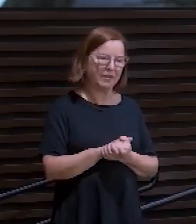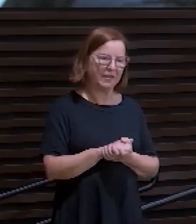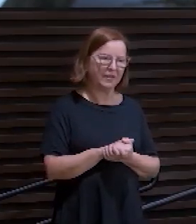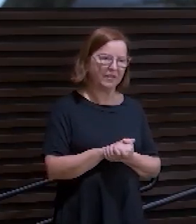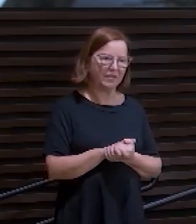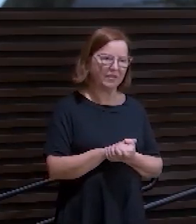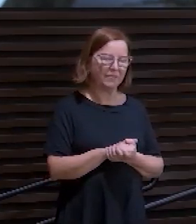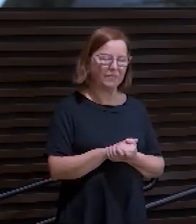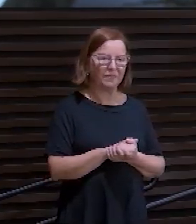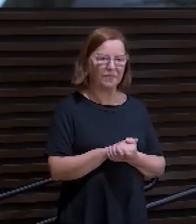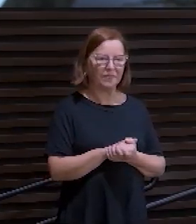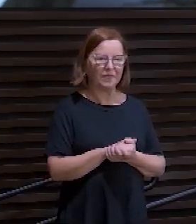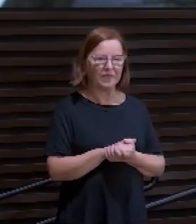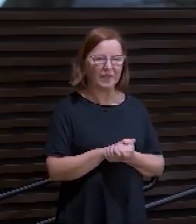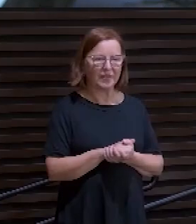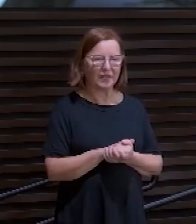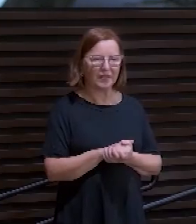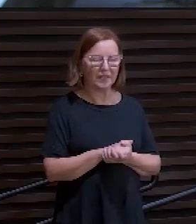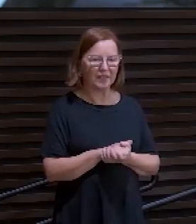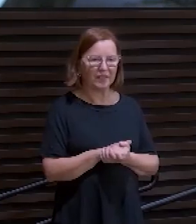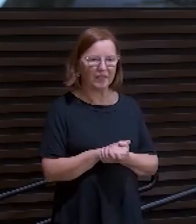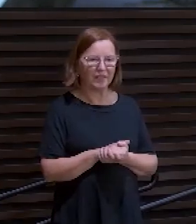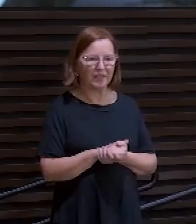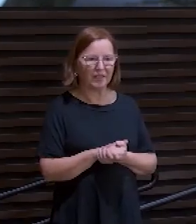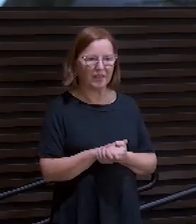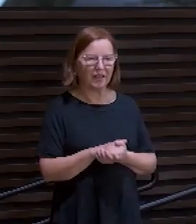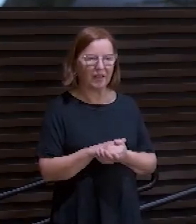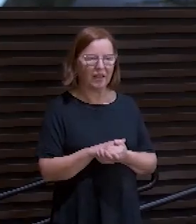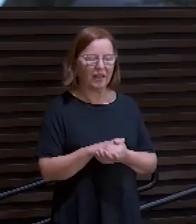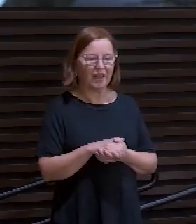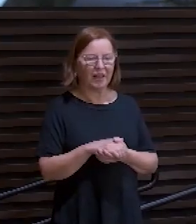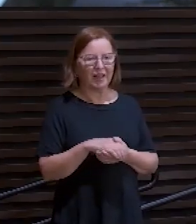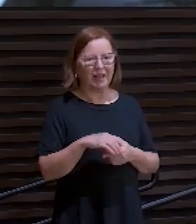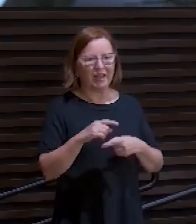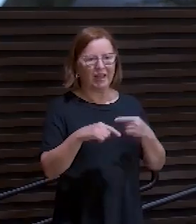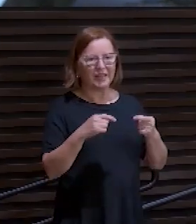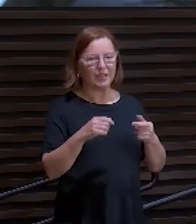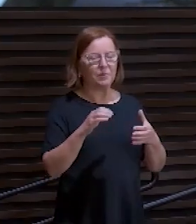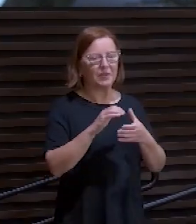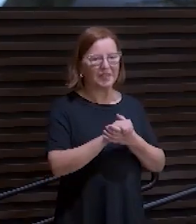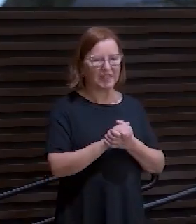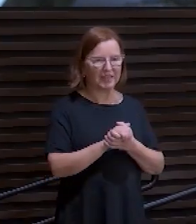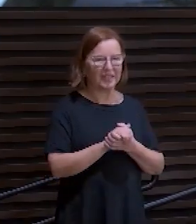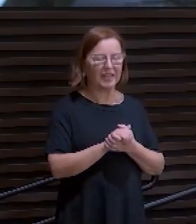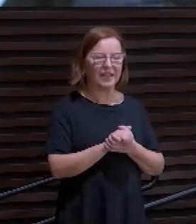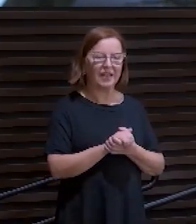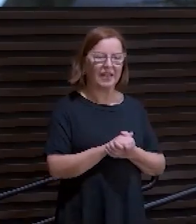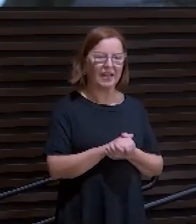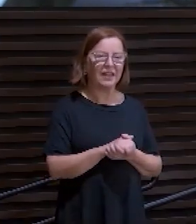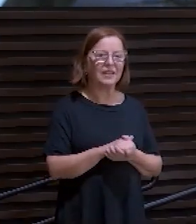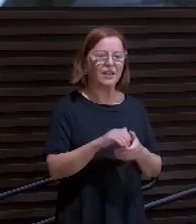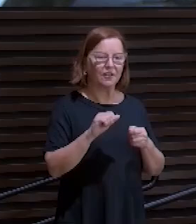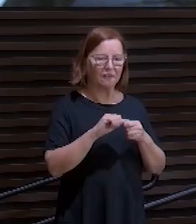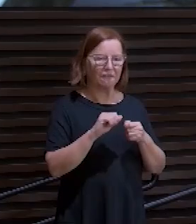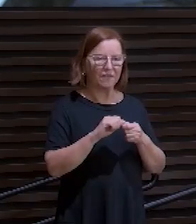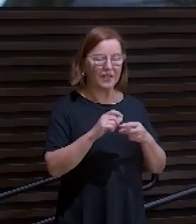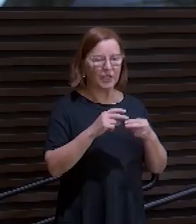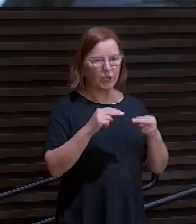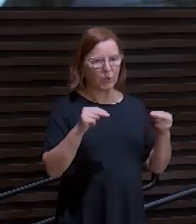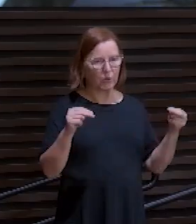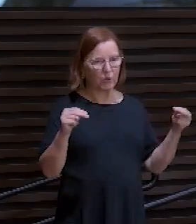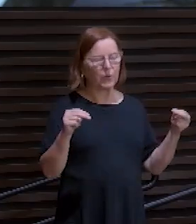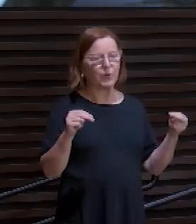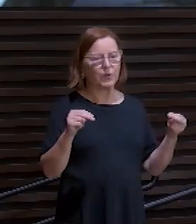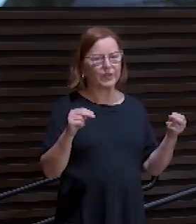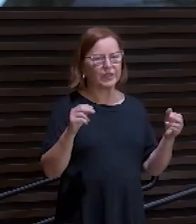for marido, você vai ter autorização para viajar, de andar, de passear. Coisas que são muito boas e que são, de